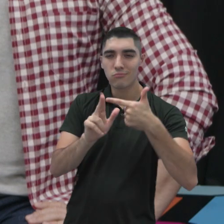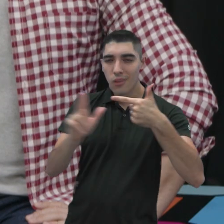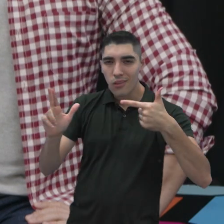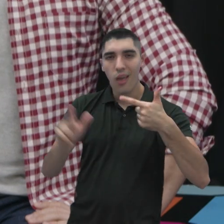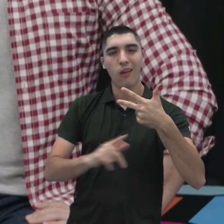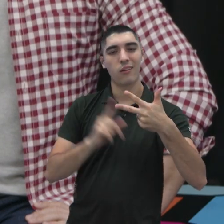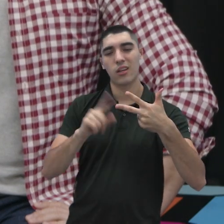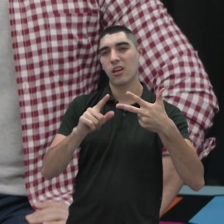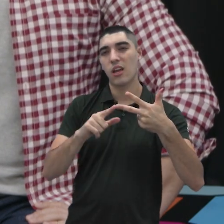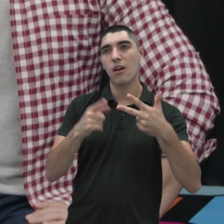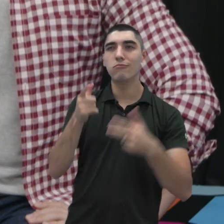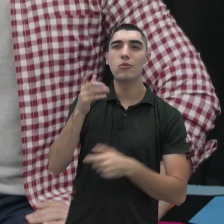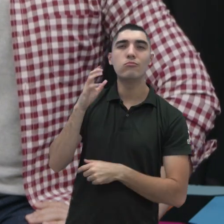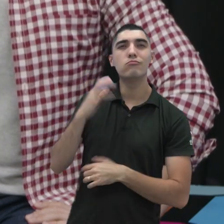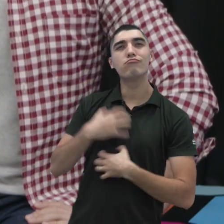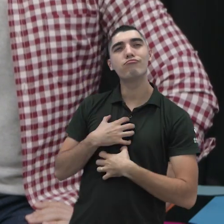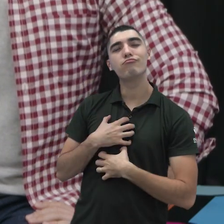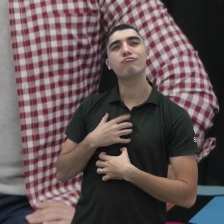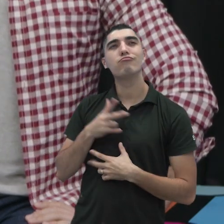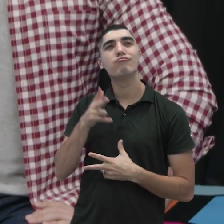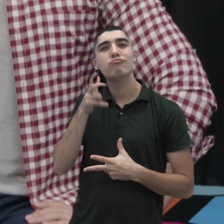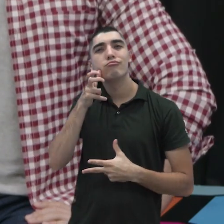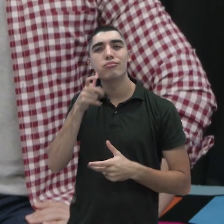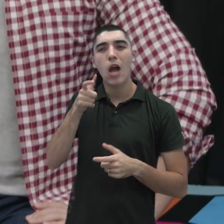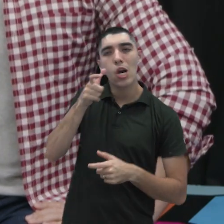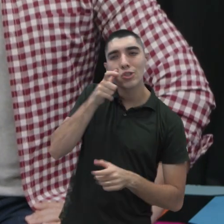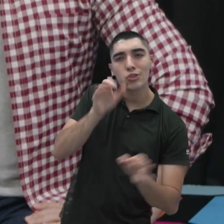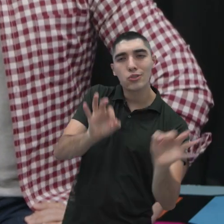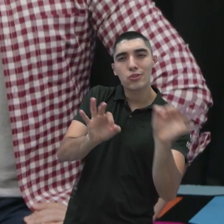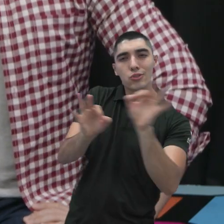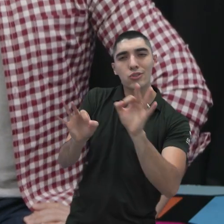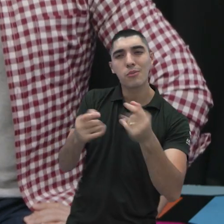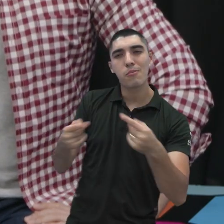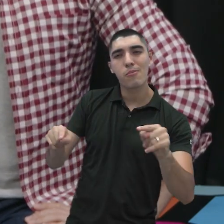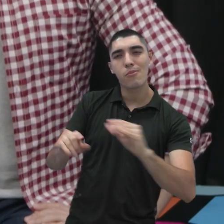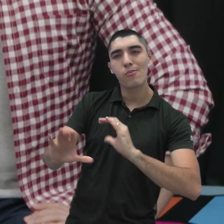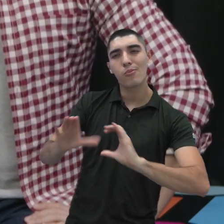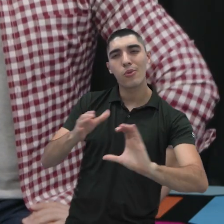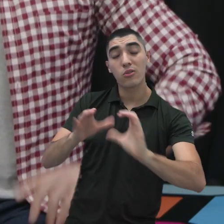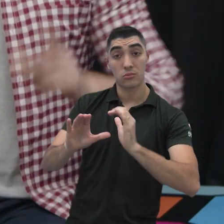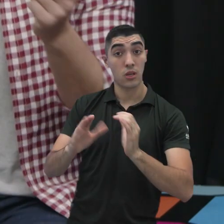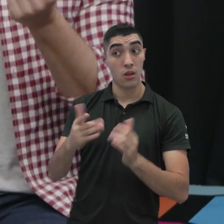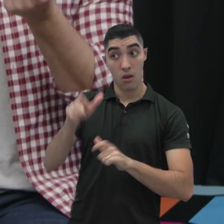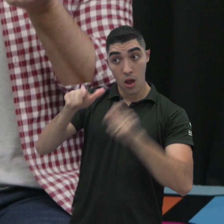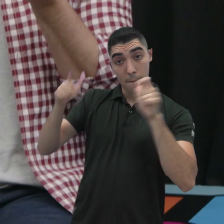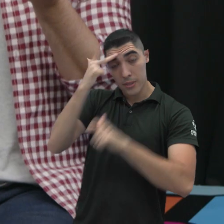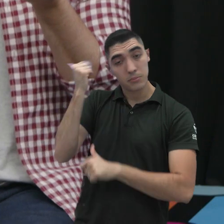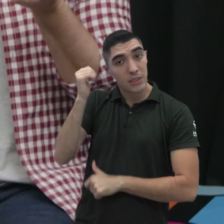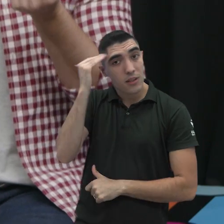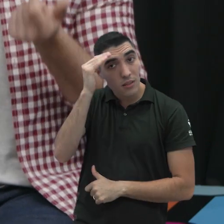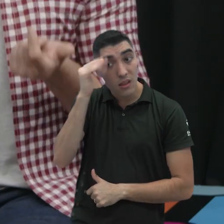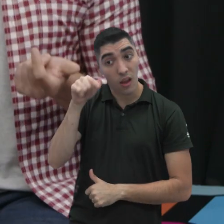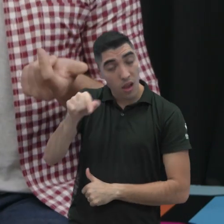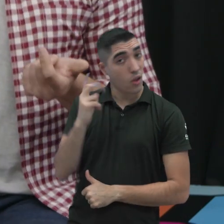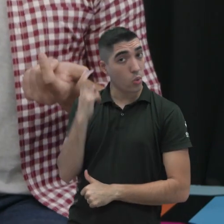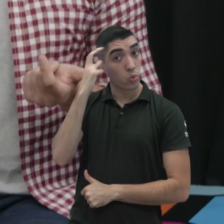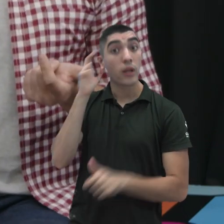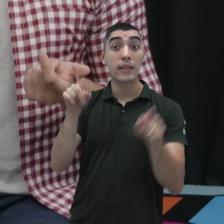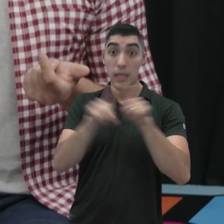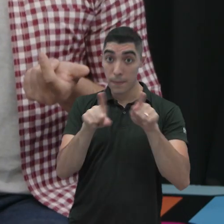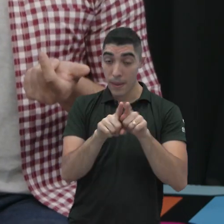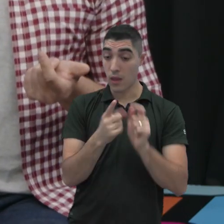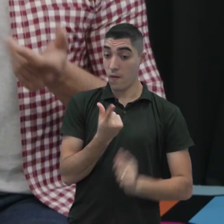uma música, a cultura nunca se fez tão presente. Então a gente precisa saber o valor disso, o valor, inclusive, financeiro, minha